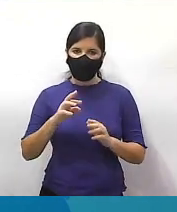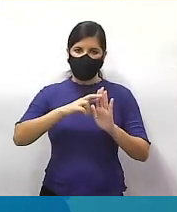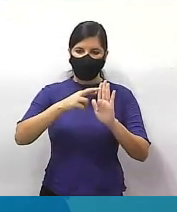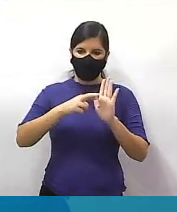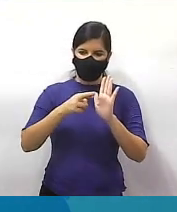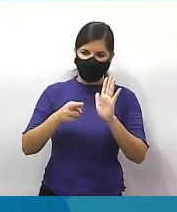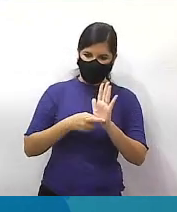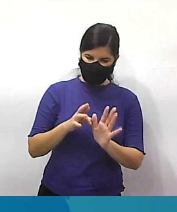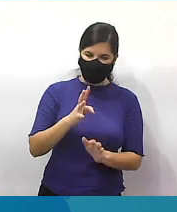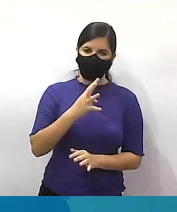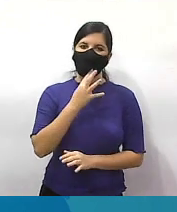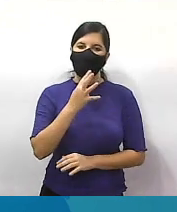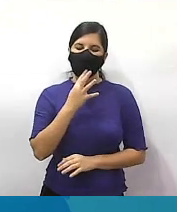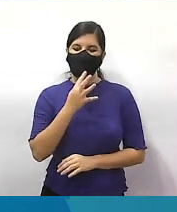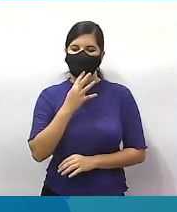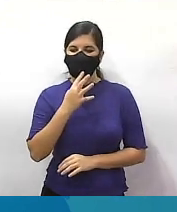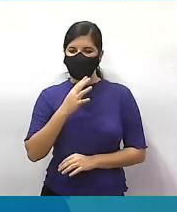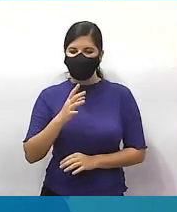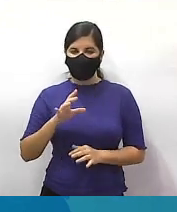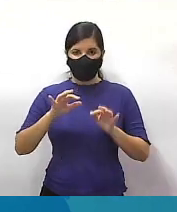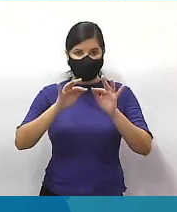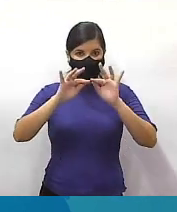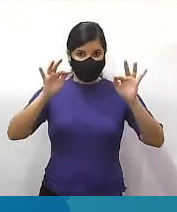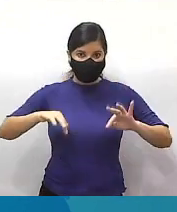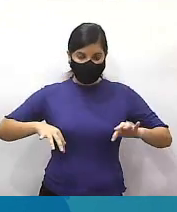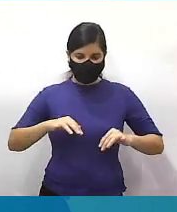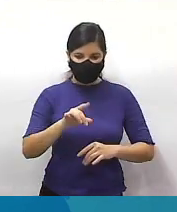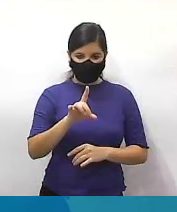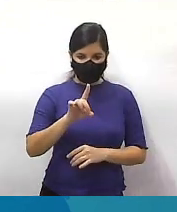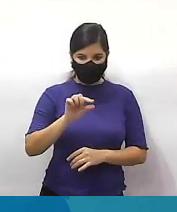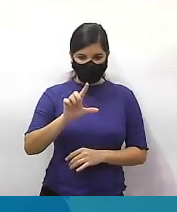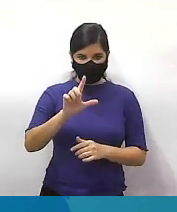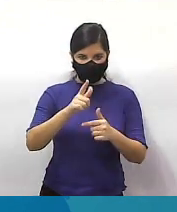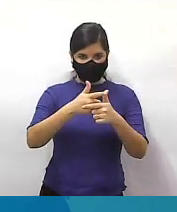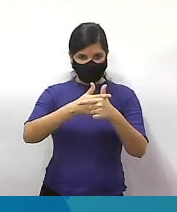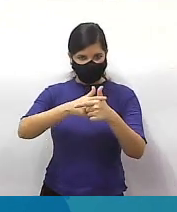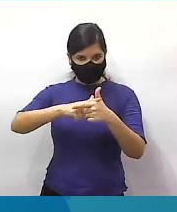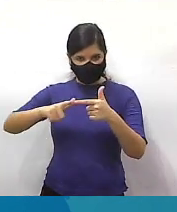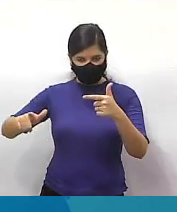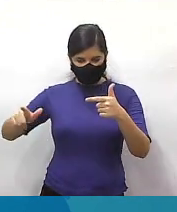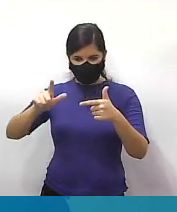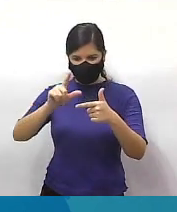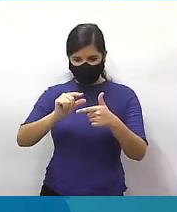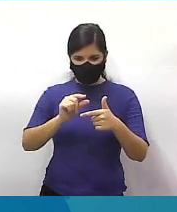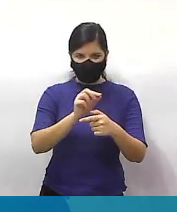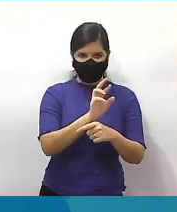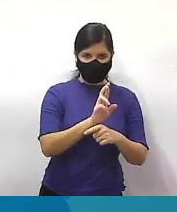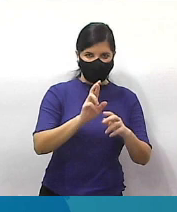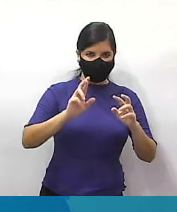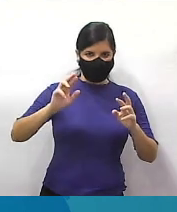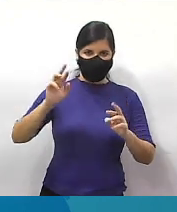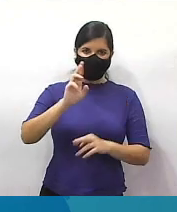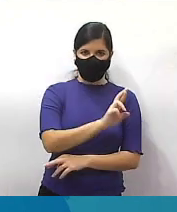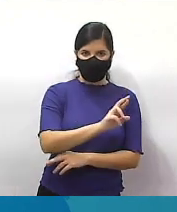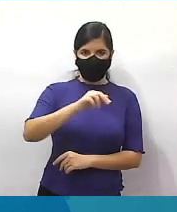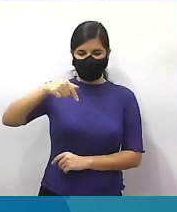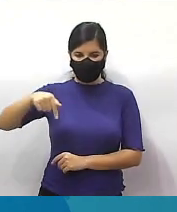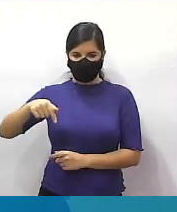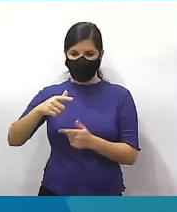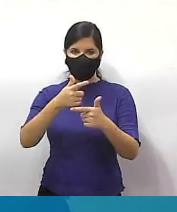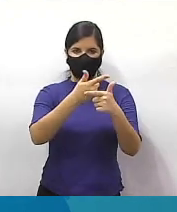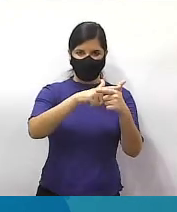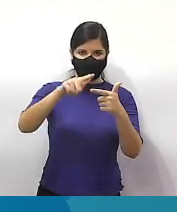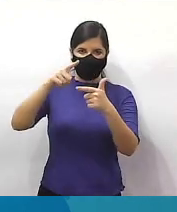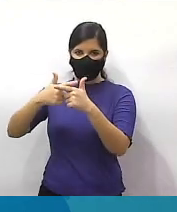que você conhece por essa fórmula aí, ó. Dzão, Dzinho, quociente resto. Ou seja, dividendo,